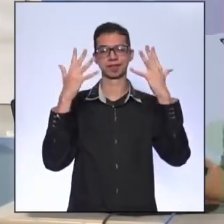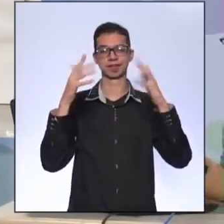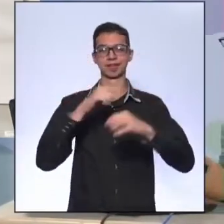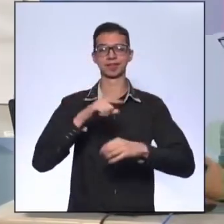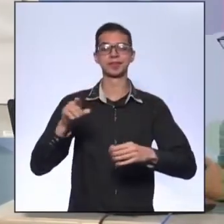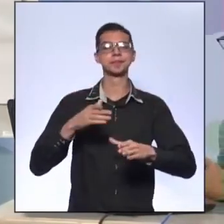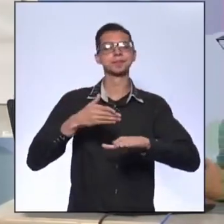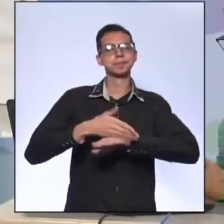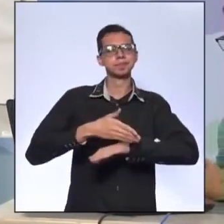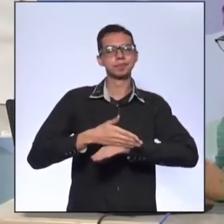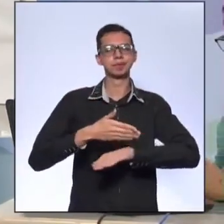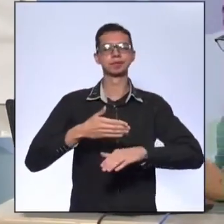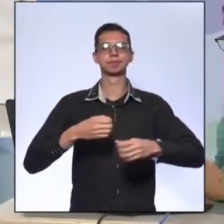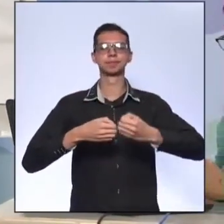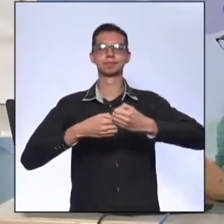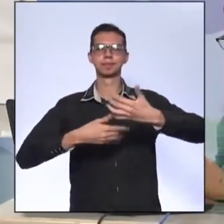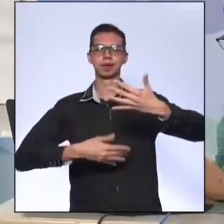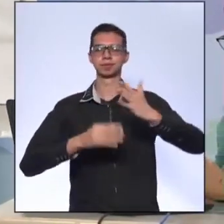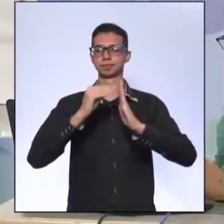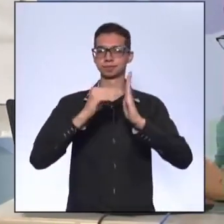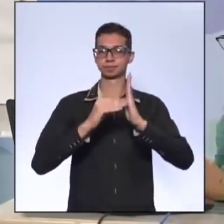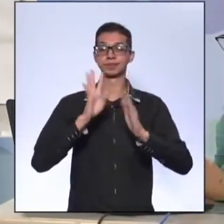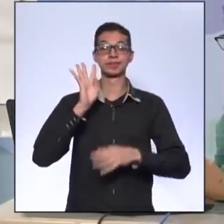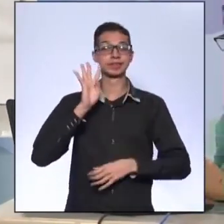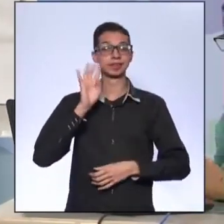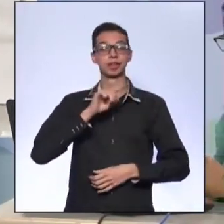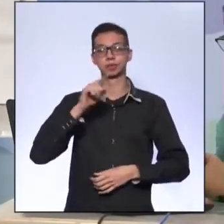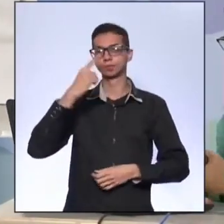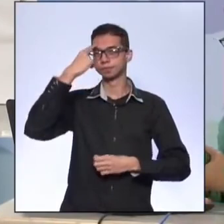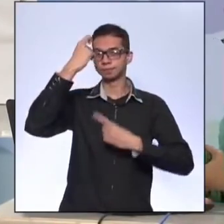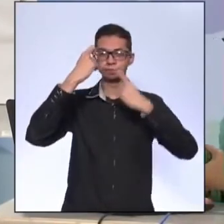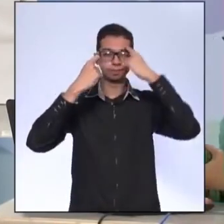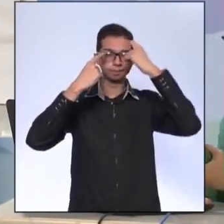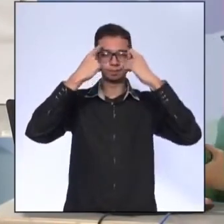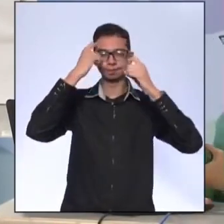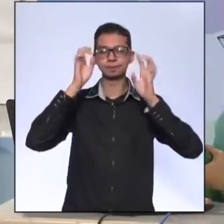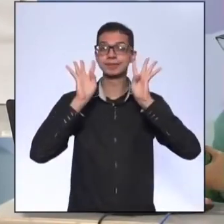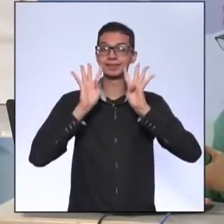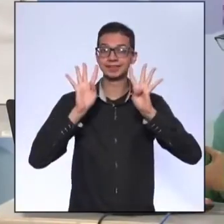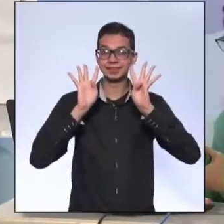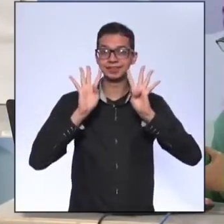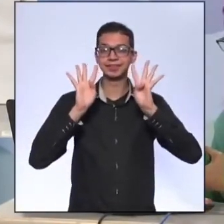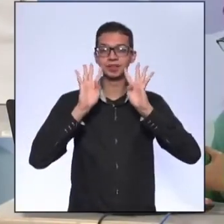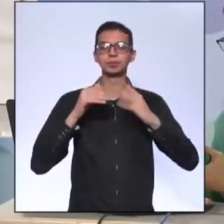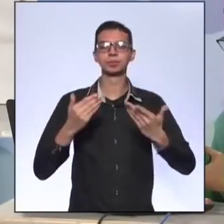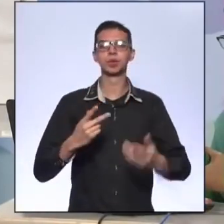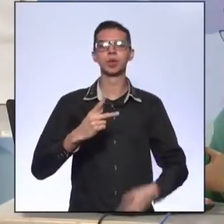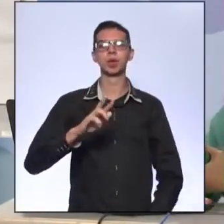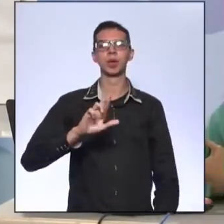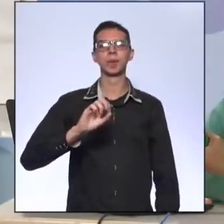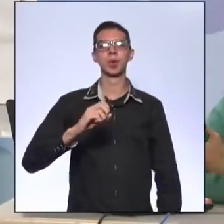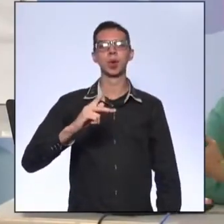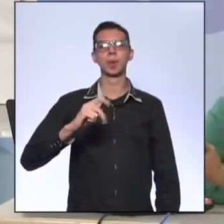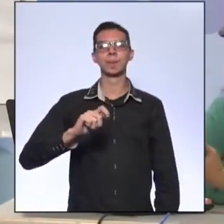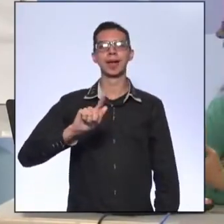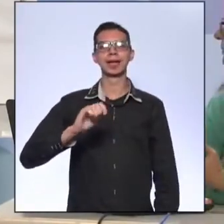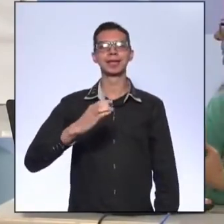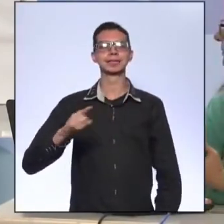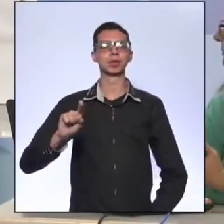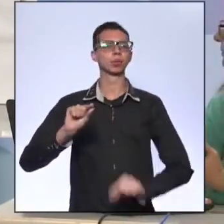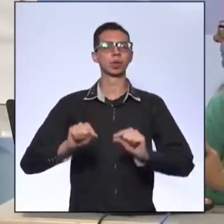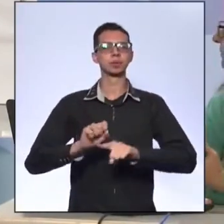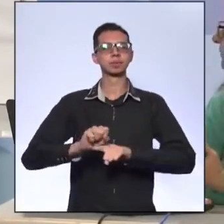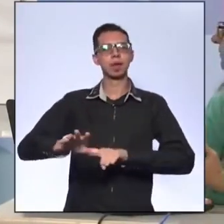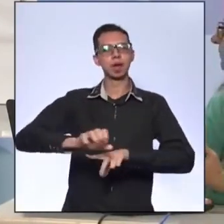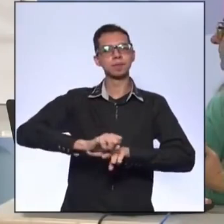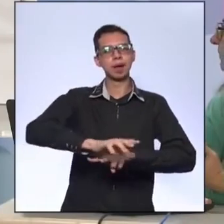aí. As interações realmente estão muito criativas, tá? Olha só. Propagação, divulgação e